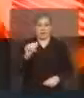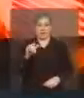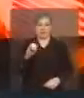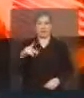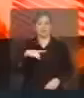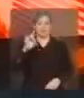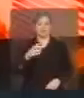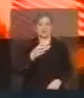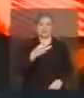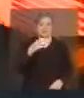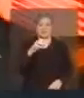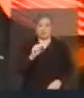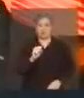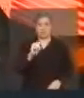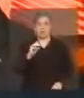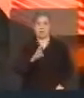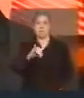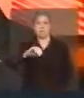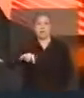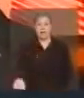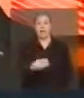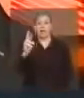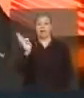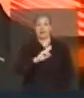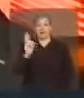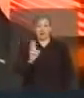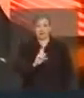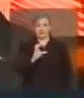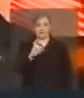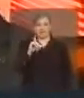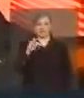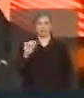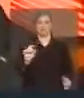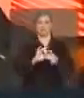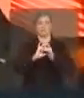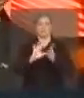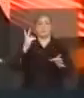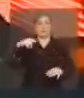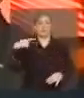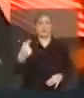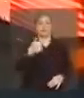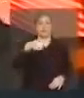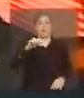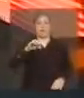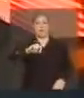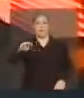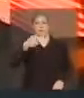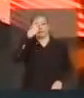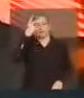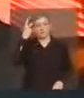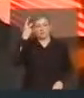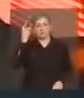tinha apenas 380 bilhões de reais de crédito disponibilizado para 190 milhões